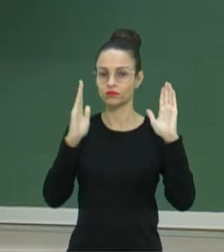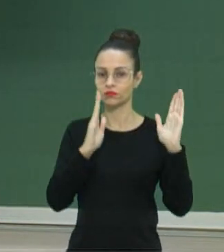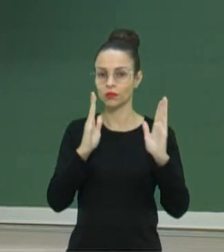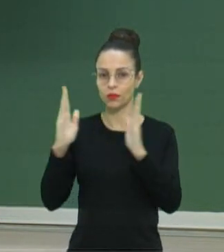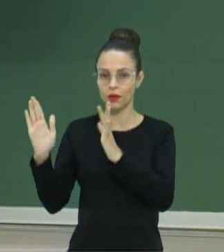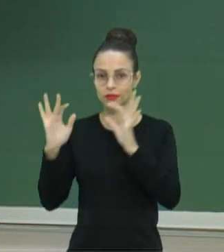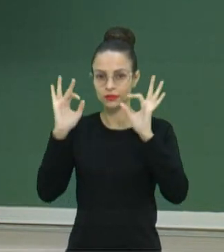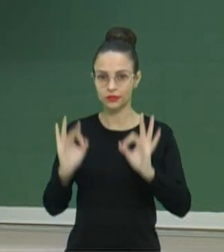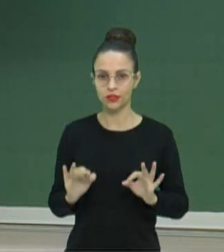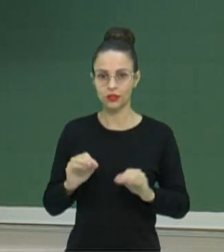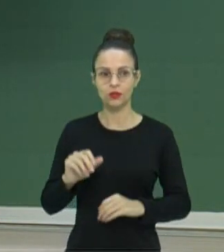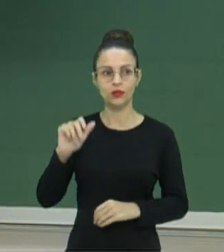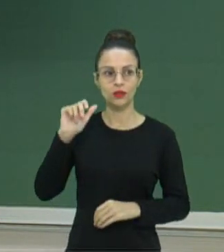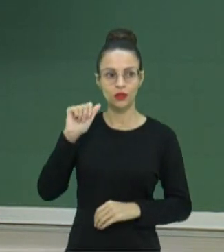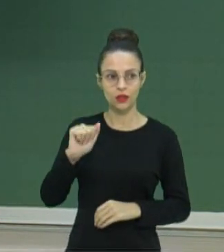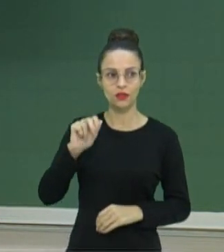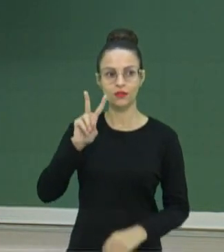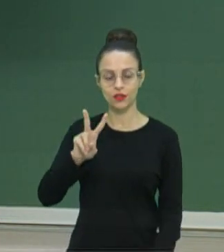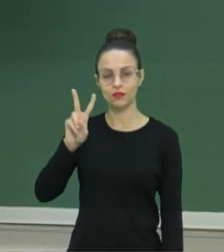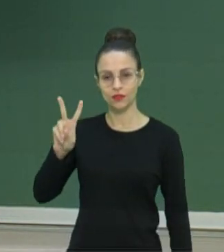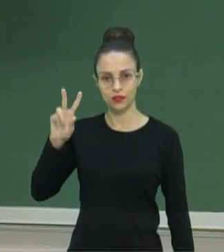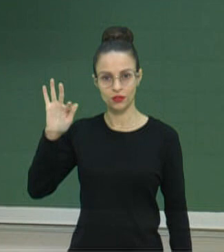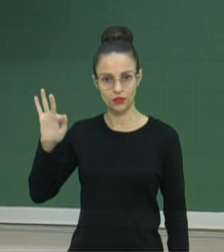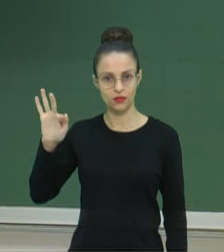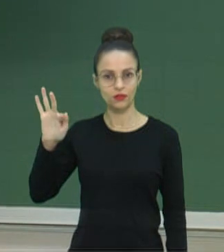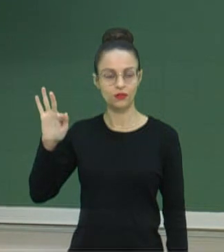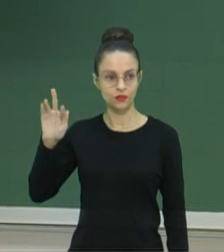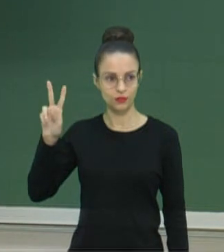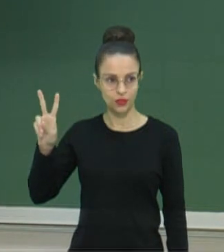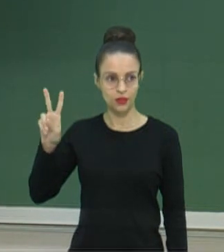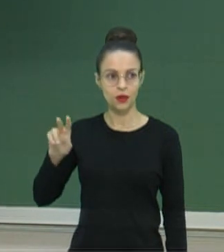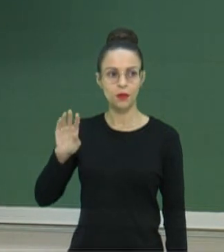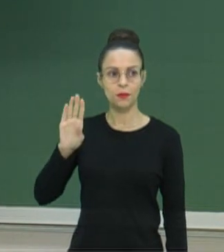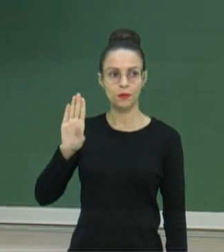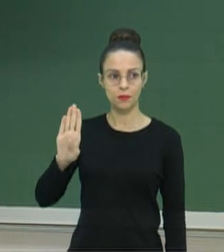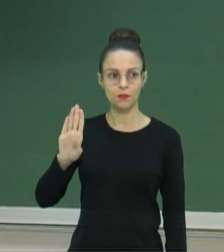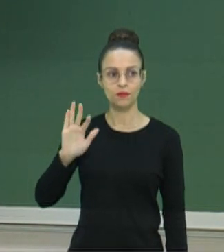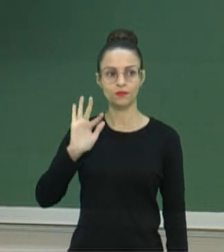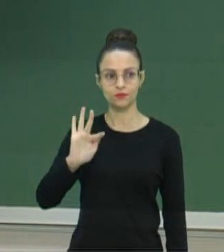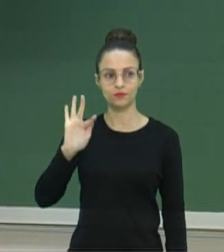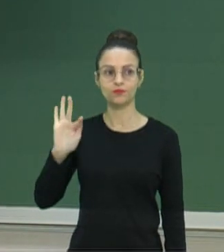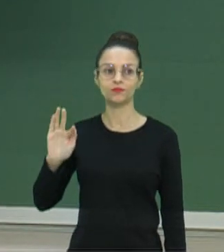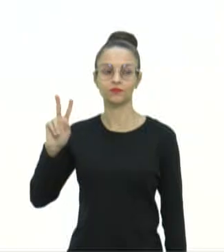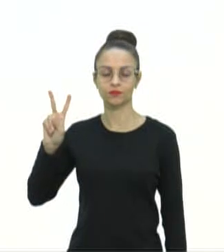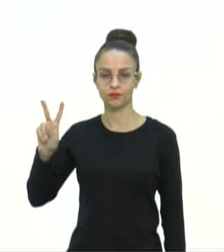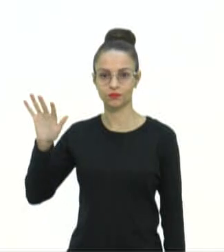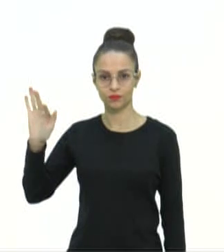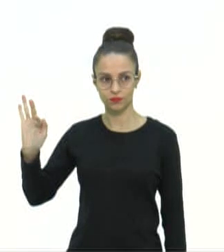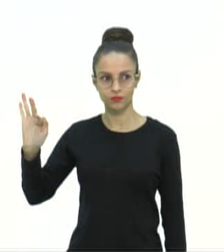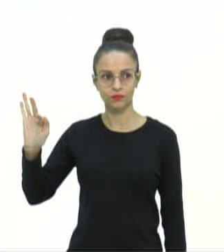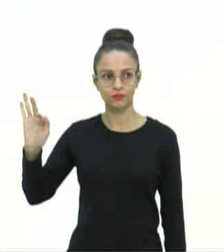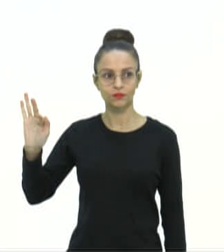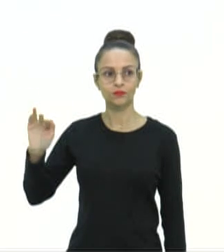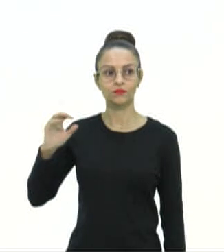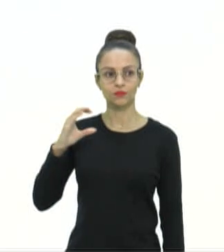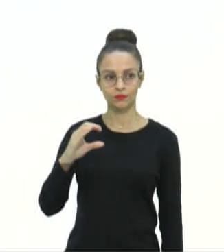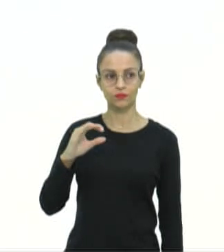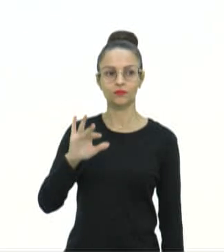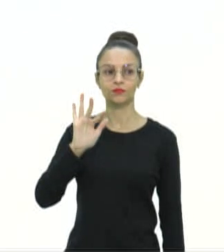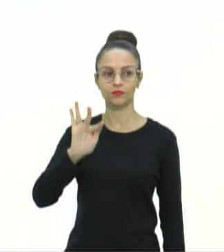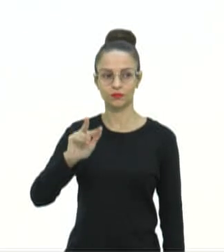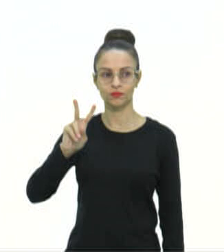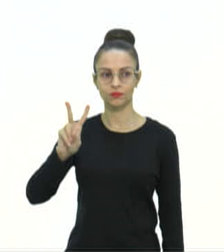correta acima, né? Item A, verdadeira, verdadeira, falsa, verdadeira. Item B, falsa, falsa, verdadeira, falsa. Item